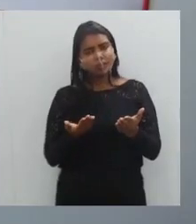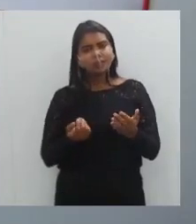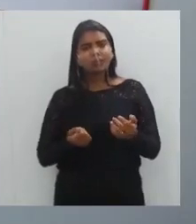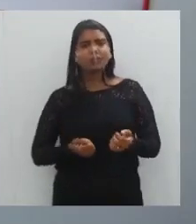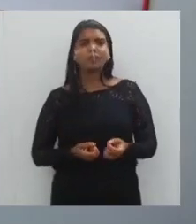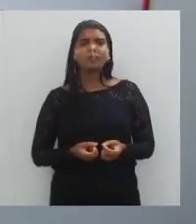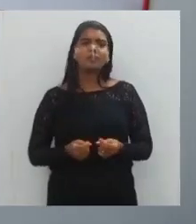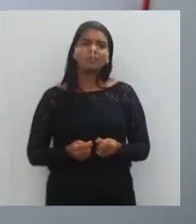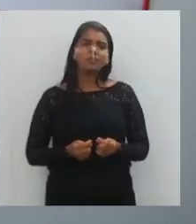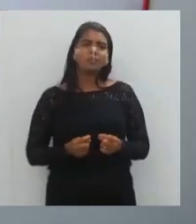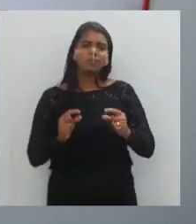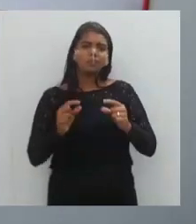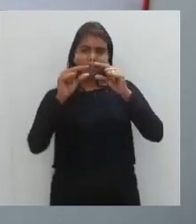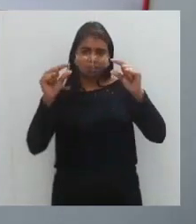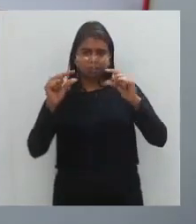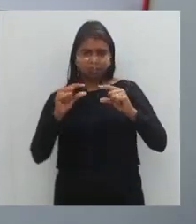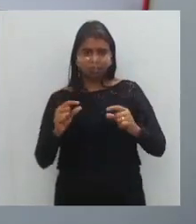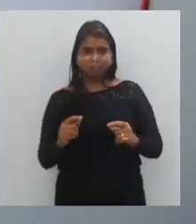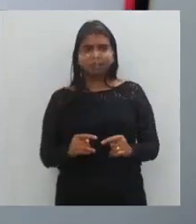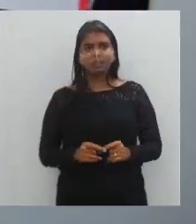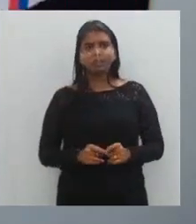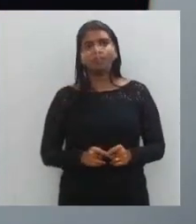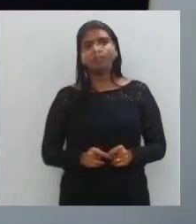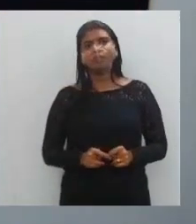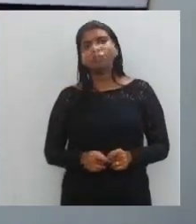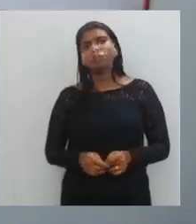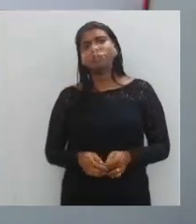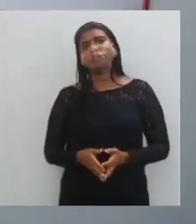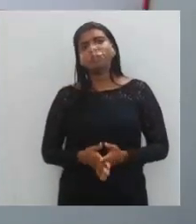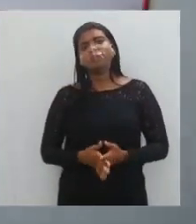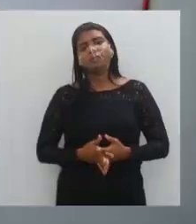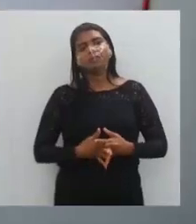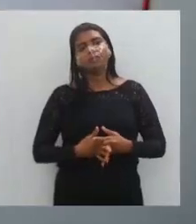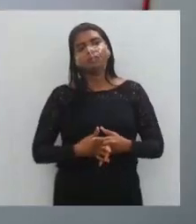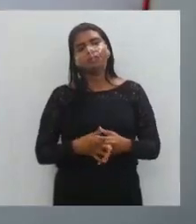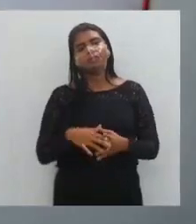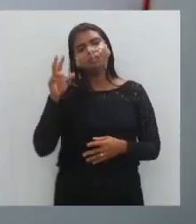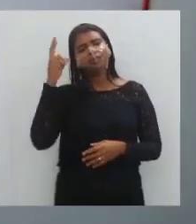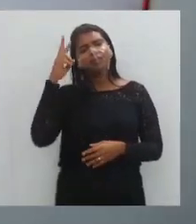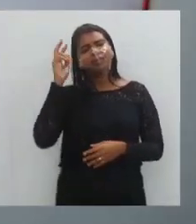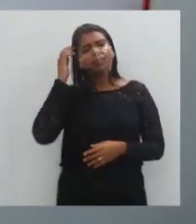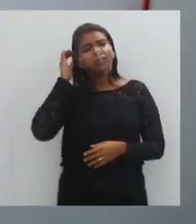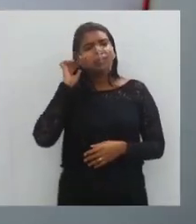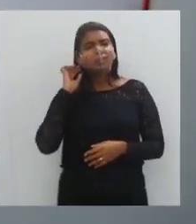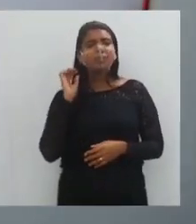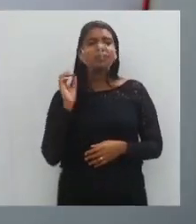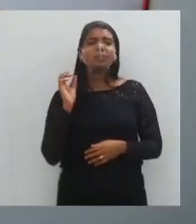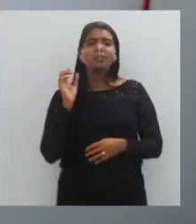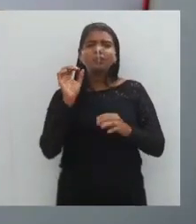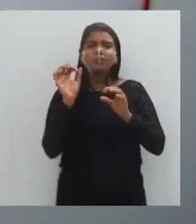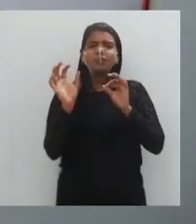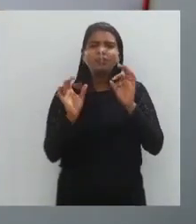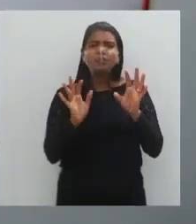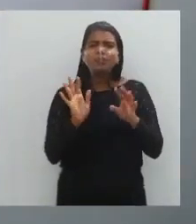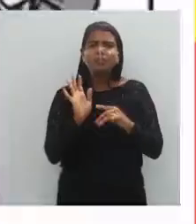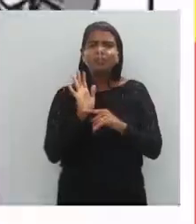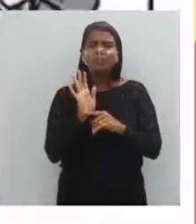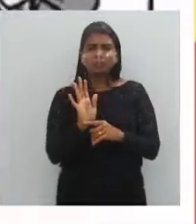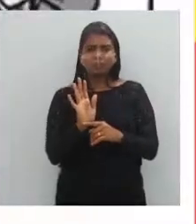E as tirinhas, tá bom? Só um pouquinho de história, porque tem muitos detalhes em